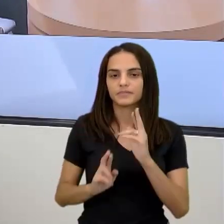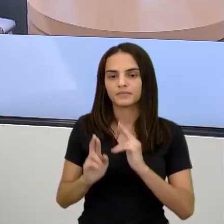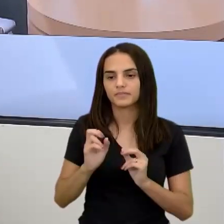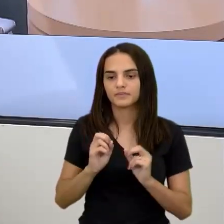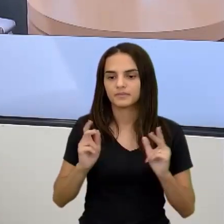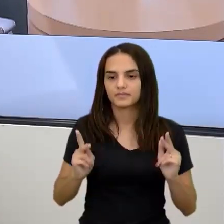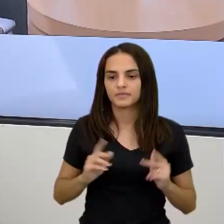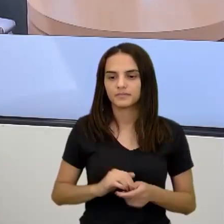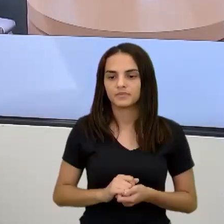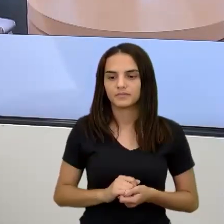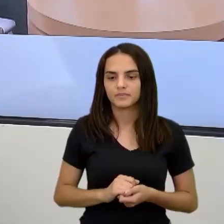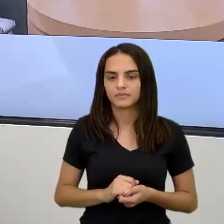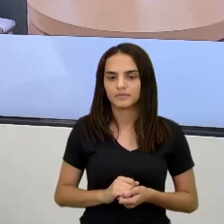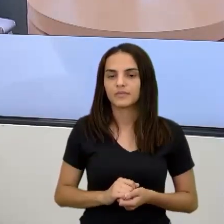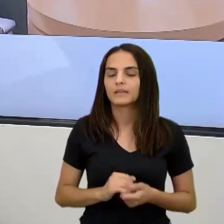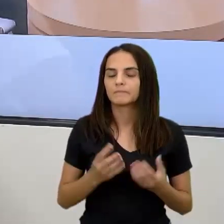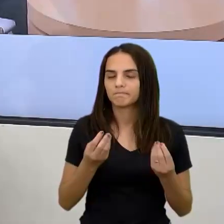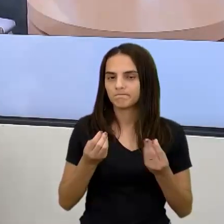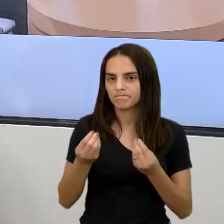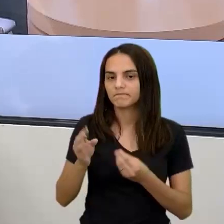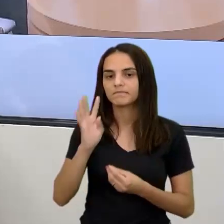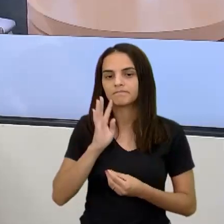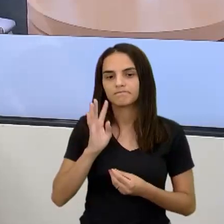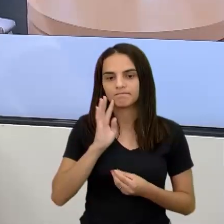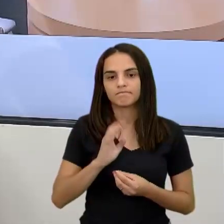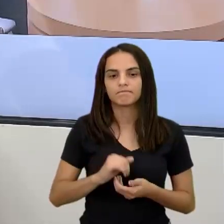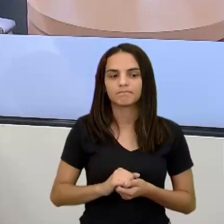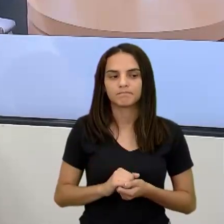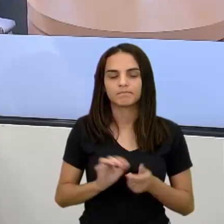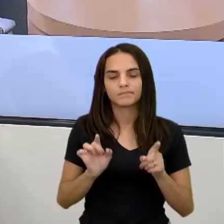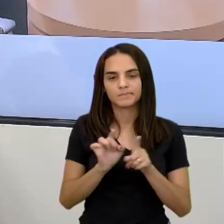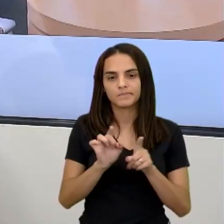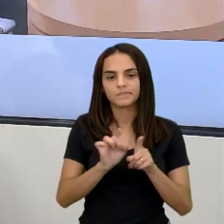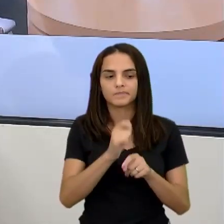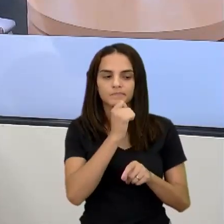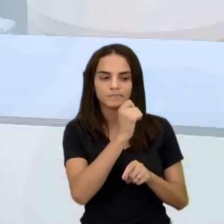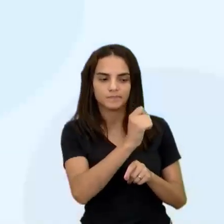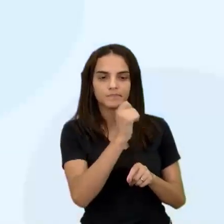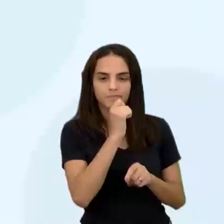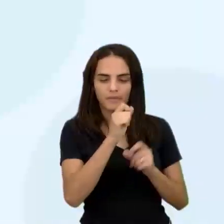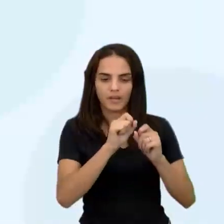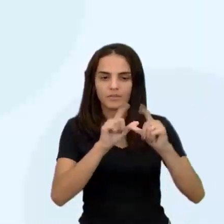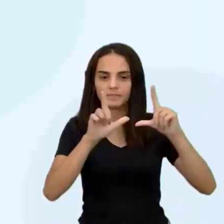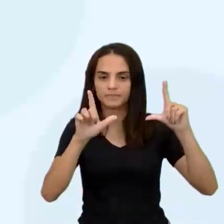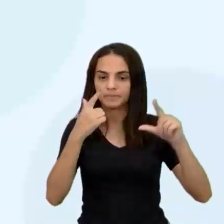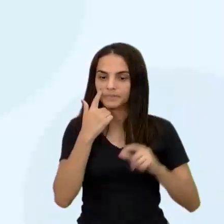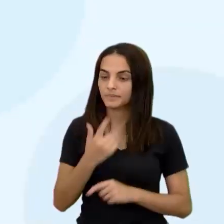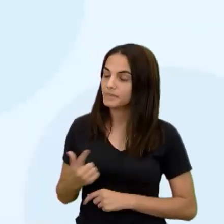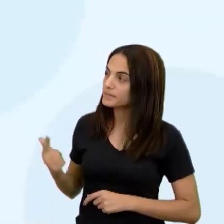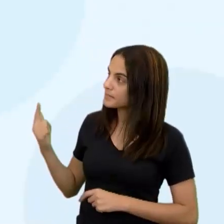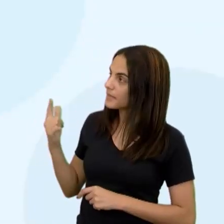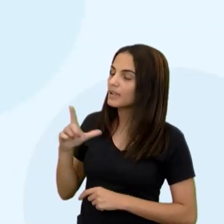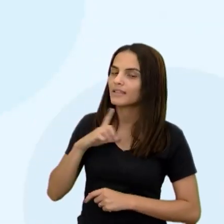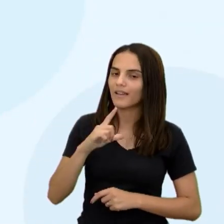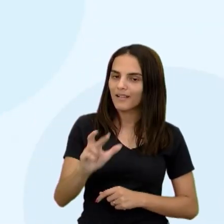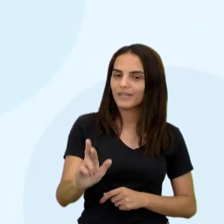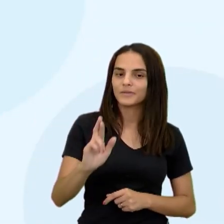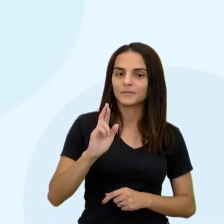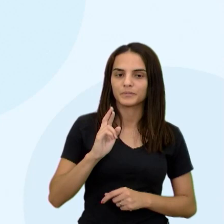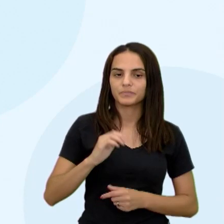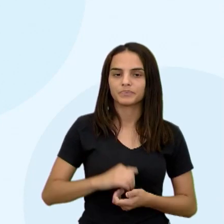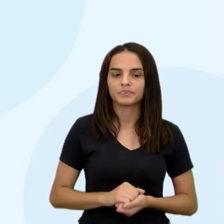tá? Então, muito legal. E aí, nessa questão da entrevista, põe na tela de novo para eles. Aí tem a resposta para eles aí,